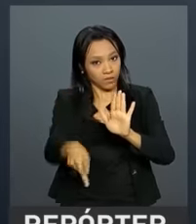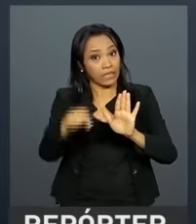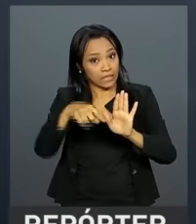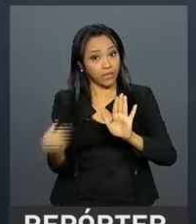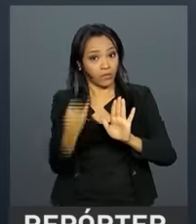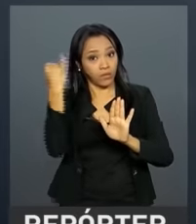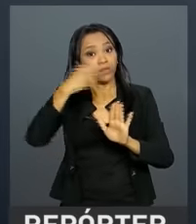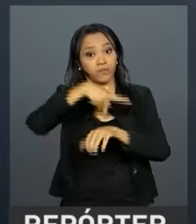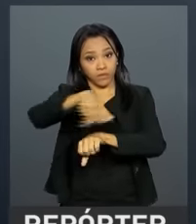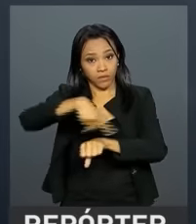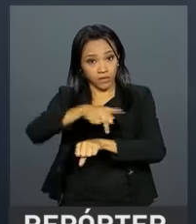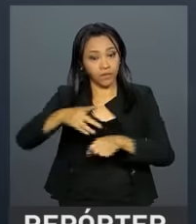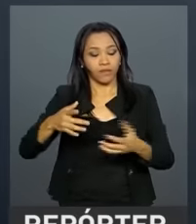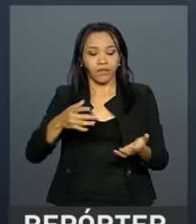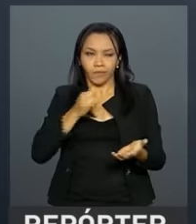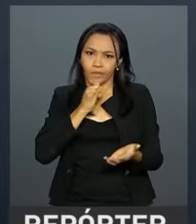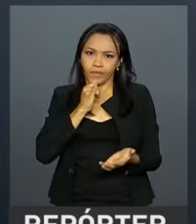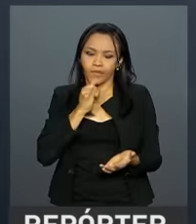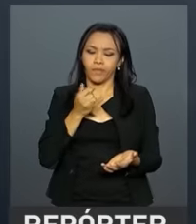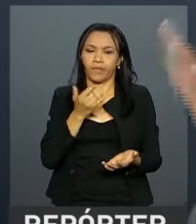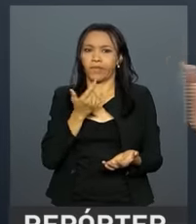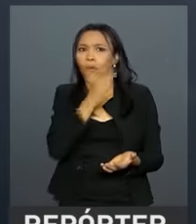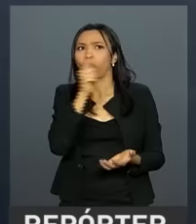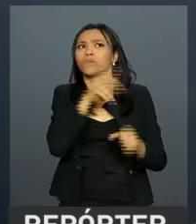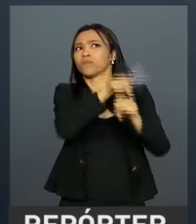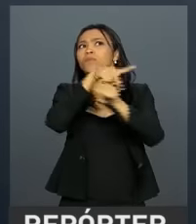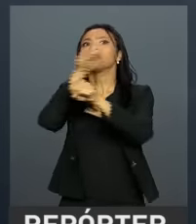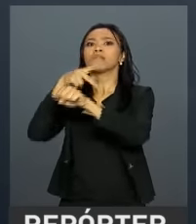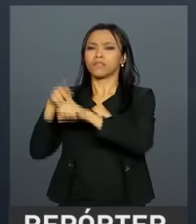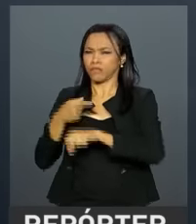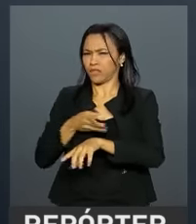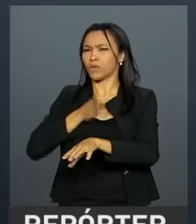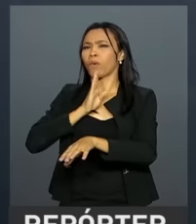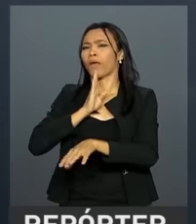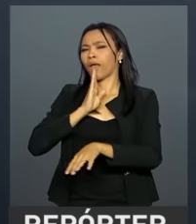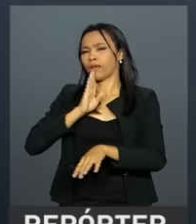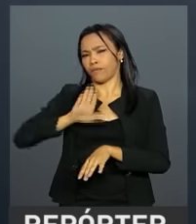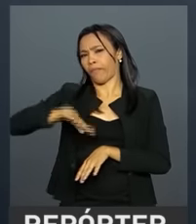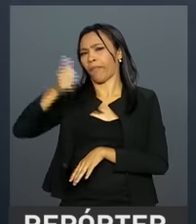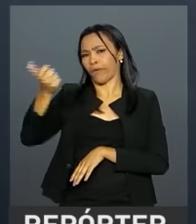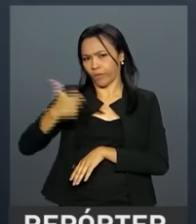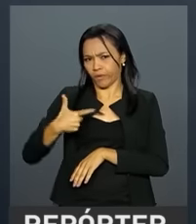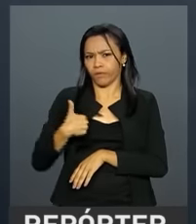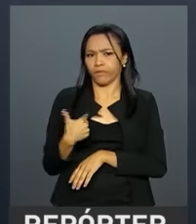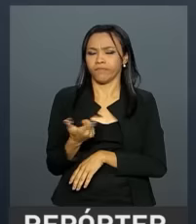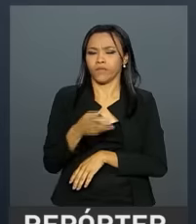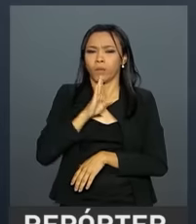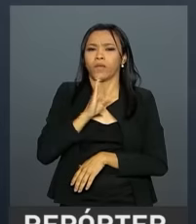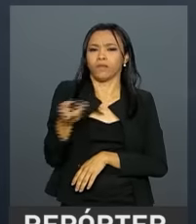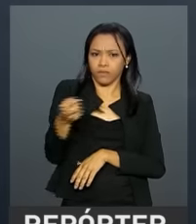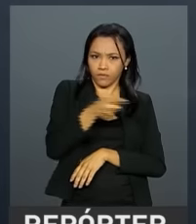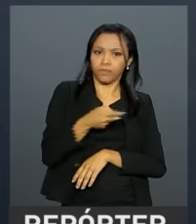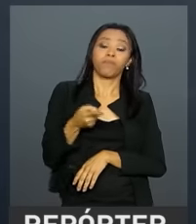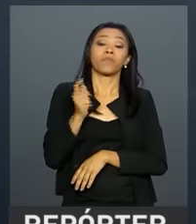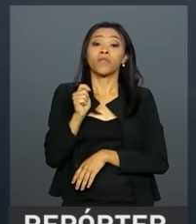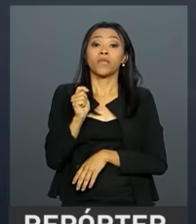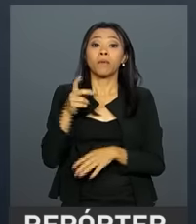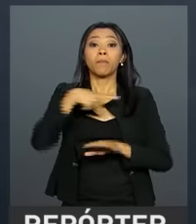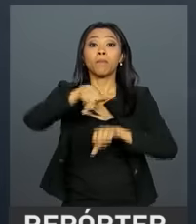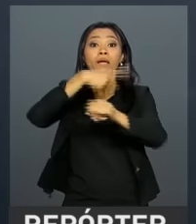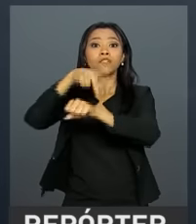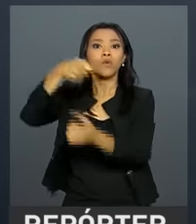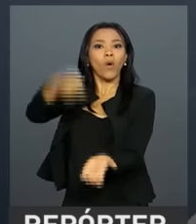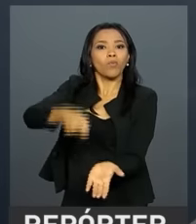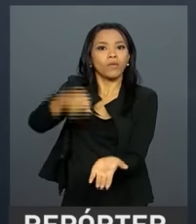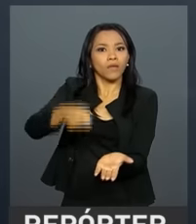país eu tenho exemplos de países né os senhores conhecem tanto melhor que eu de países que foram obrigados a